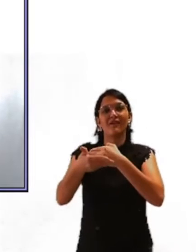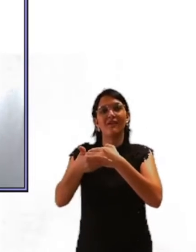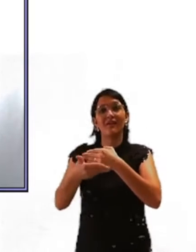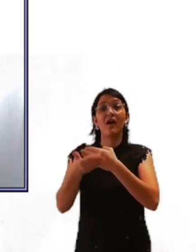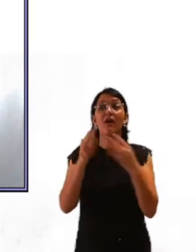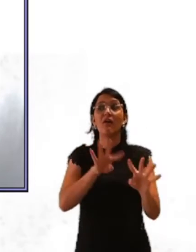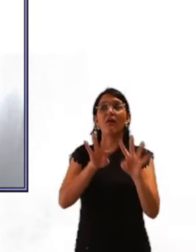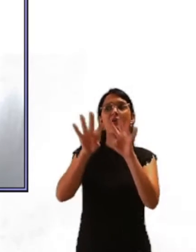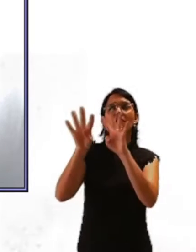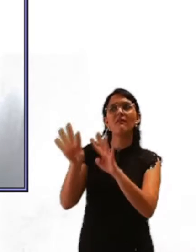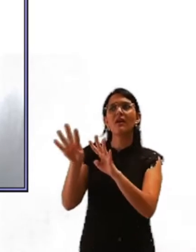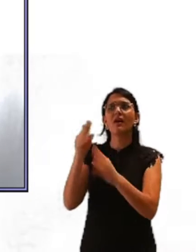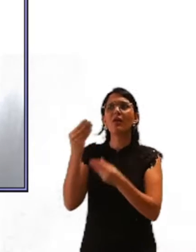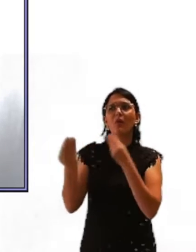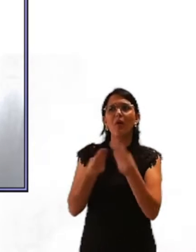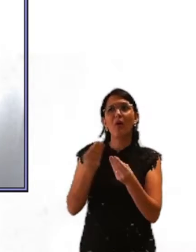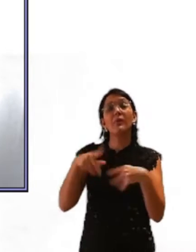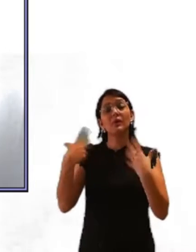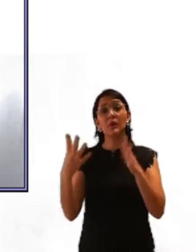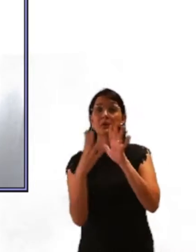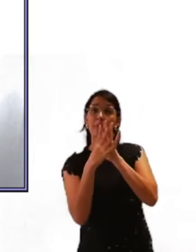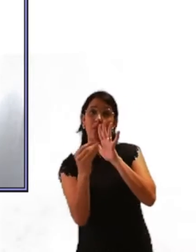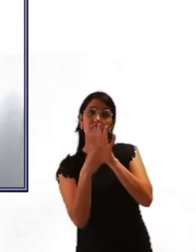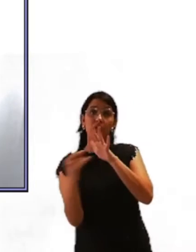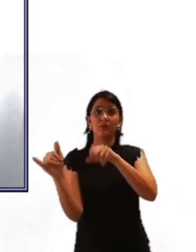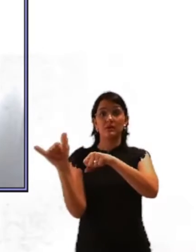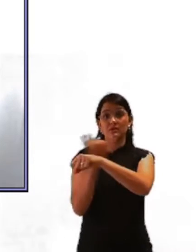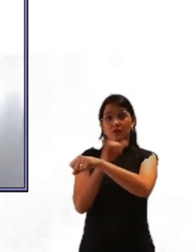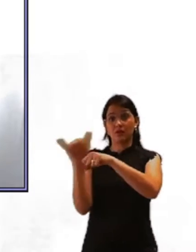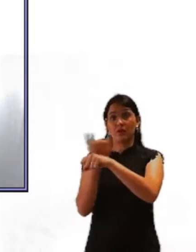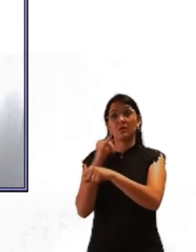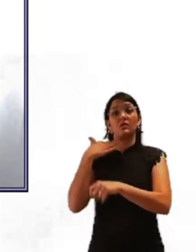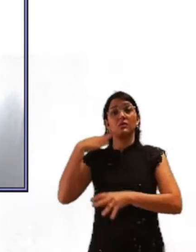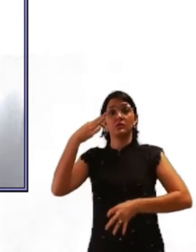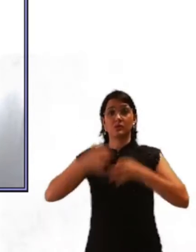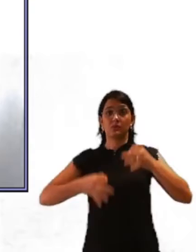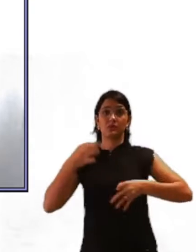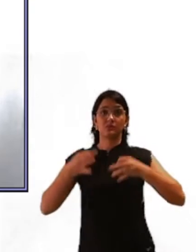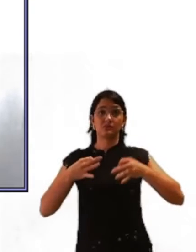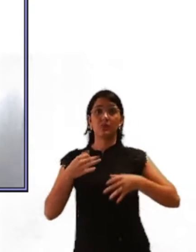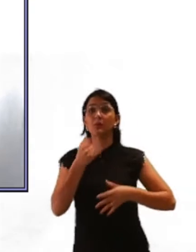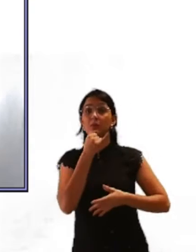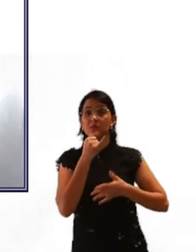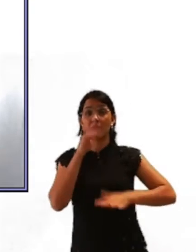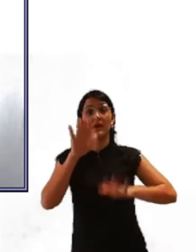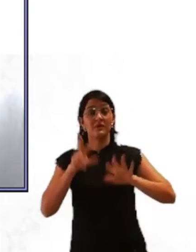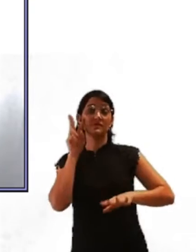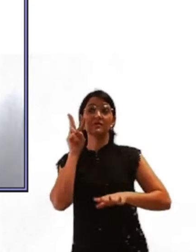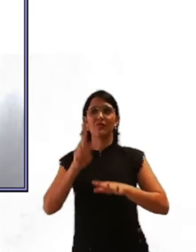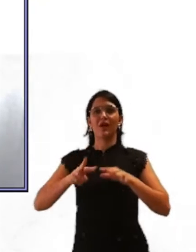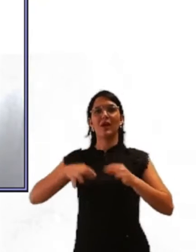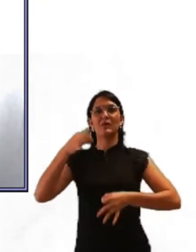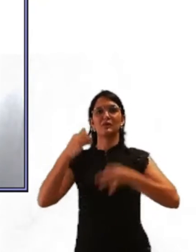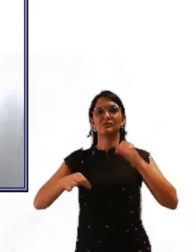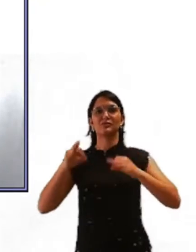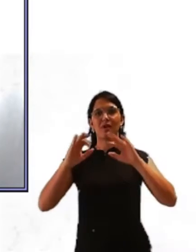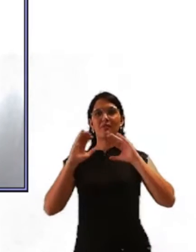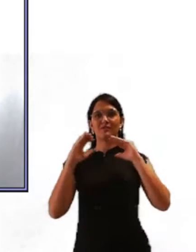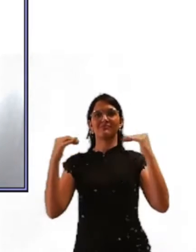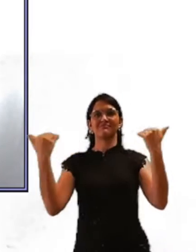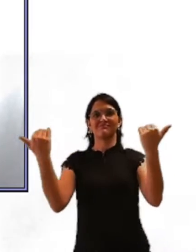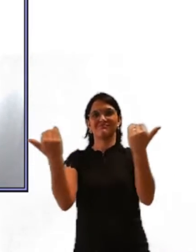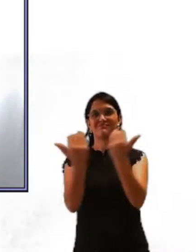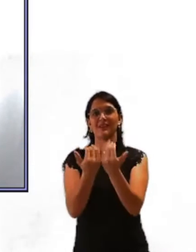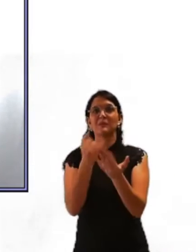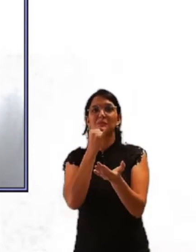modelo estratégico de comportamento judicial, a gente verifica, por exemplo, em julgamentos colegiados, né? Ah, inclui na pauta,